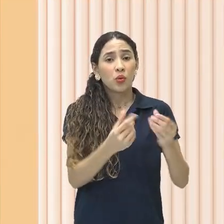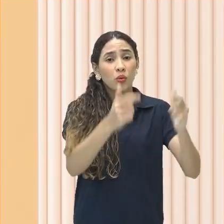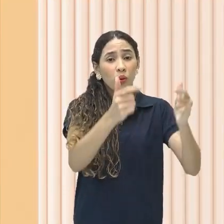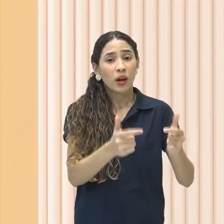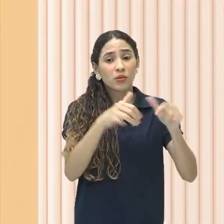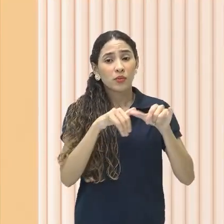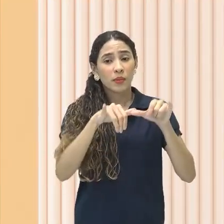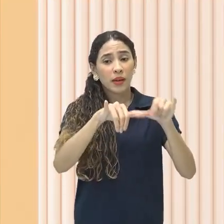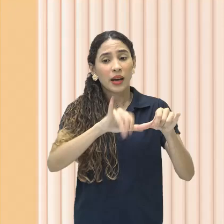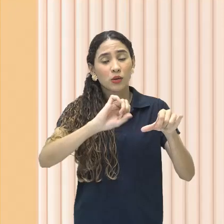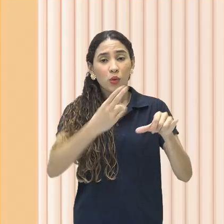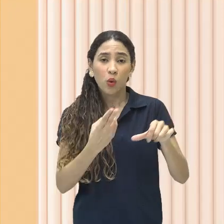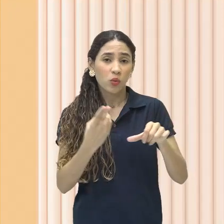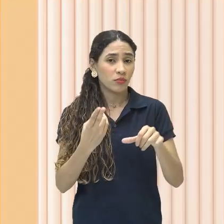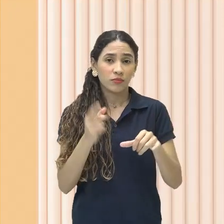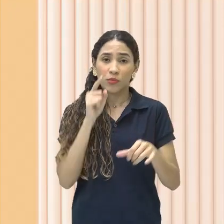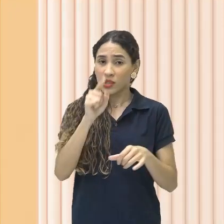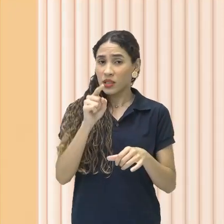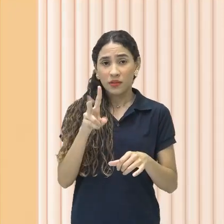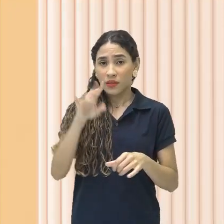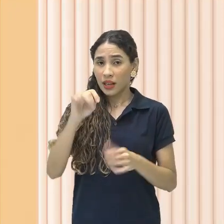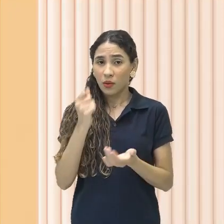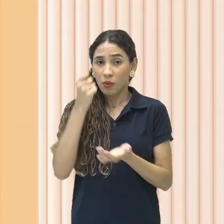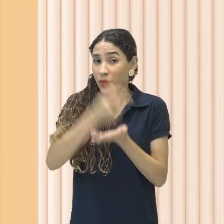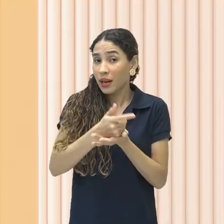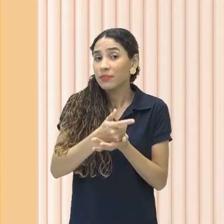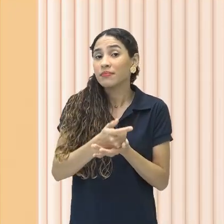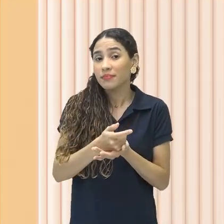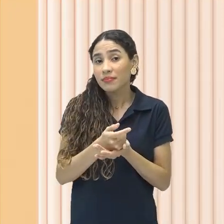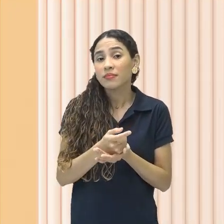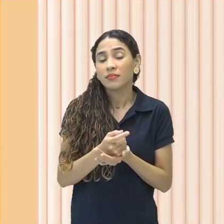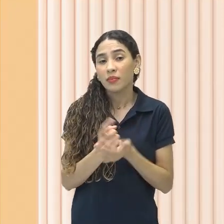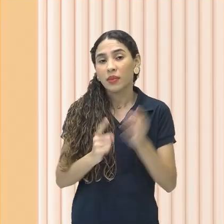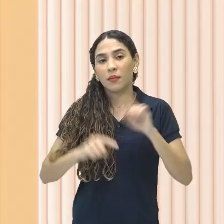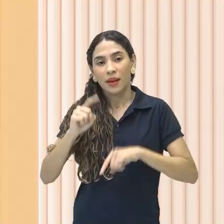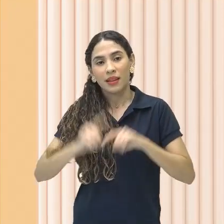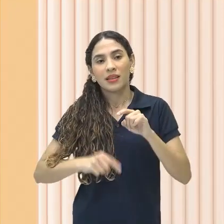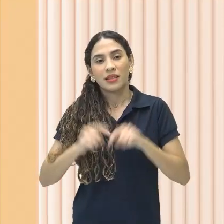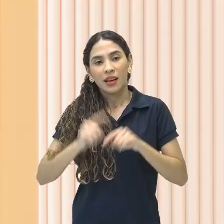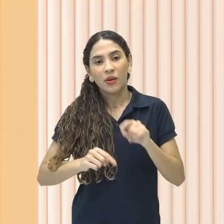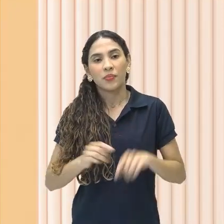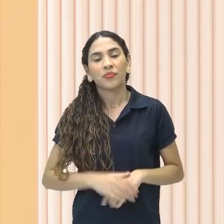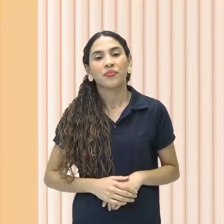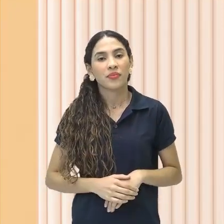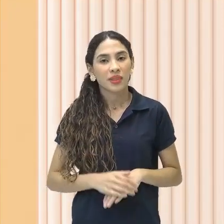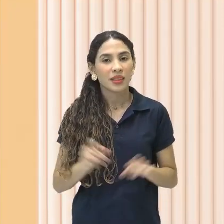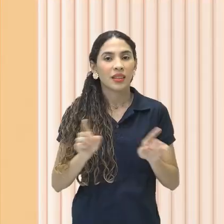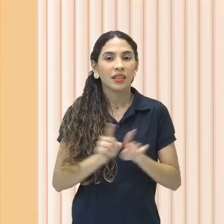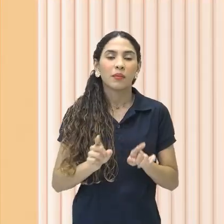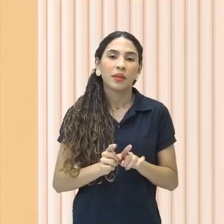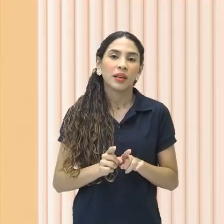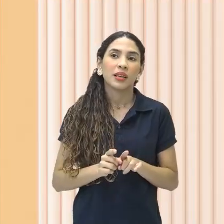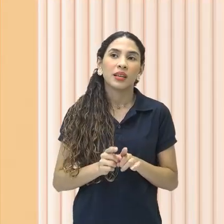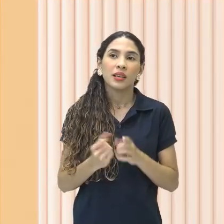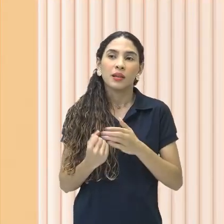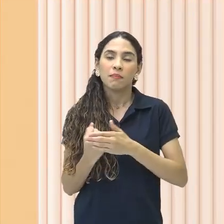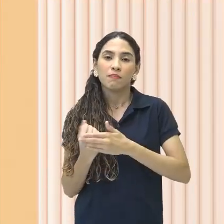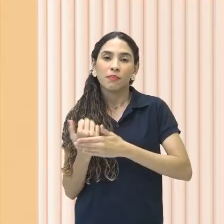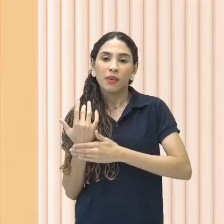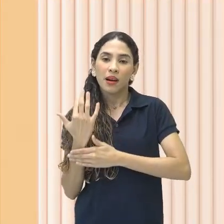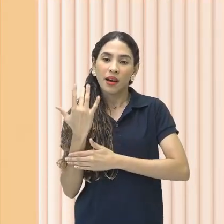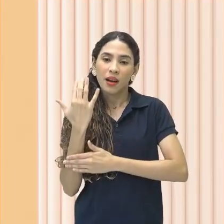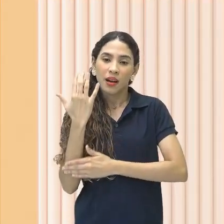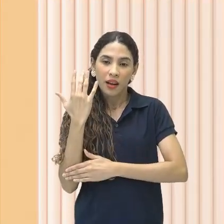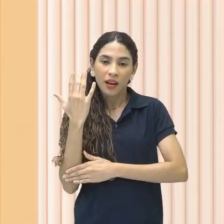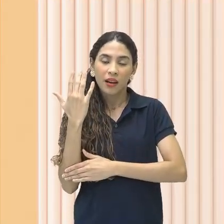supermercado ou lá no mercado onde você está comprando, né, aquele produto. Tem a questão da plantação, a questão